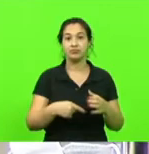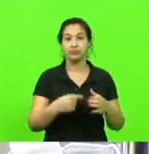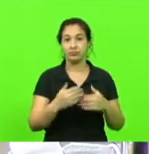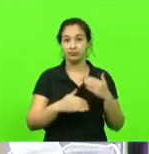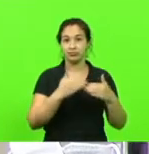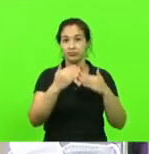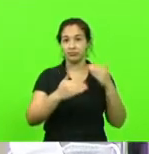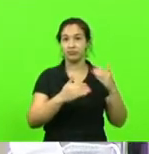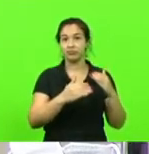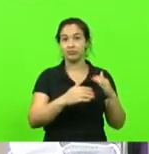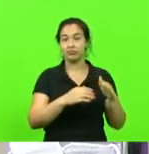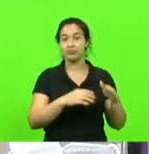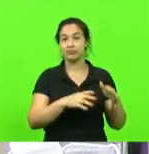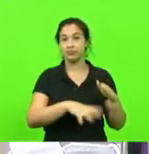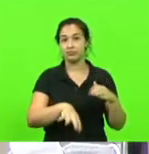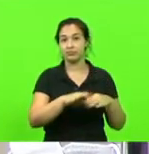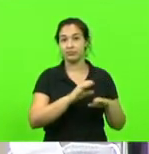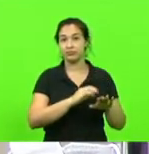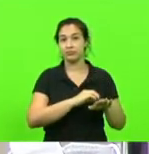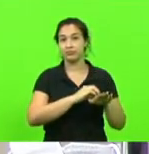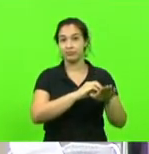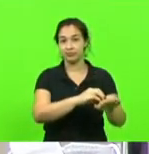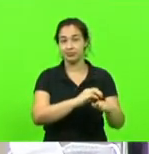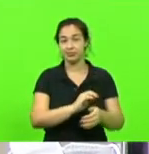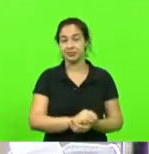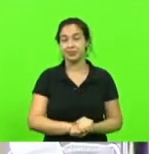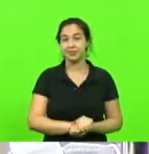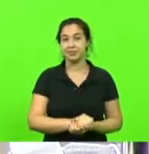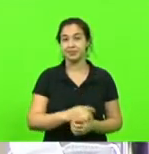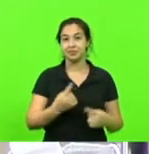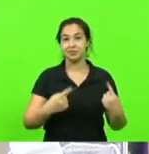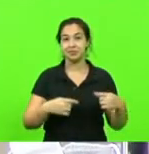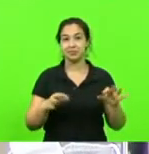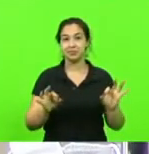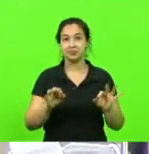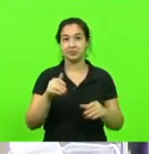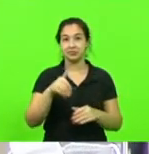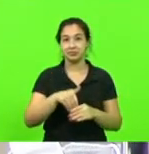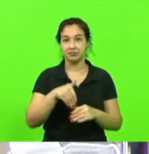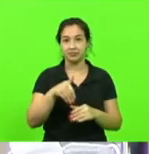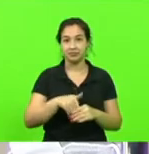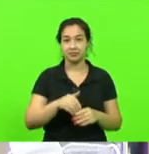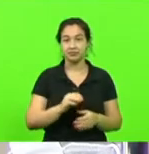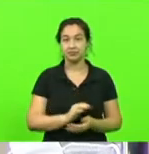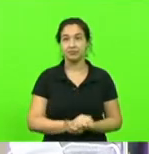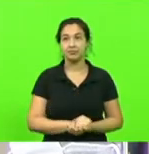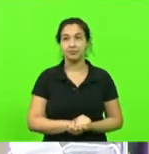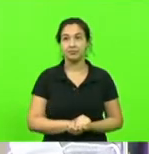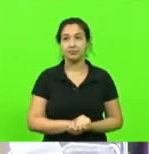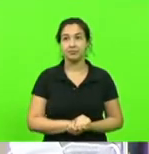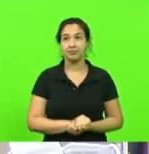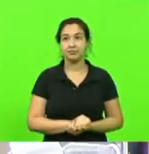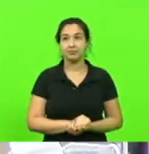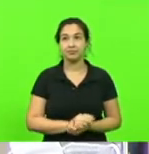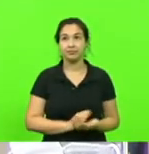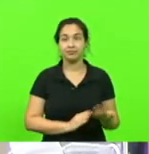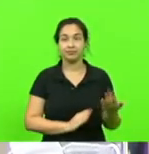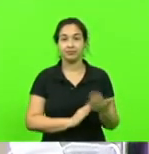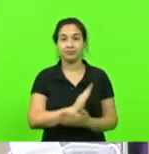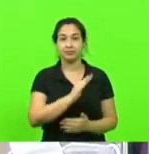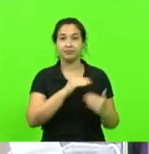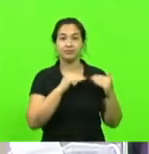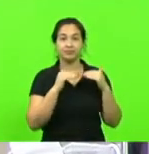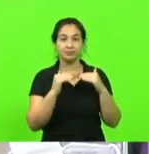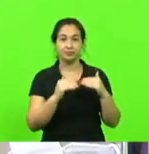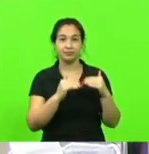Urbano. Em discussão. Não havendo quem queira discutir, em votação, deputados que aprovam, permaneçam como se encontrem. Aprovado